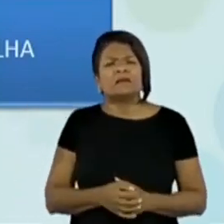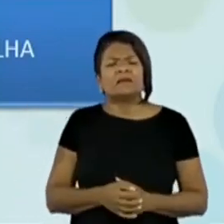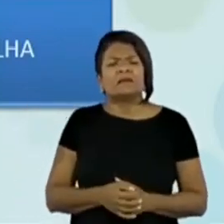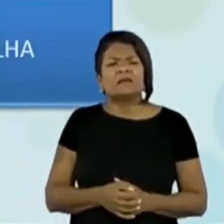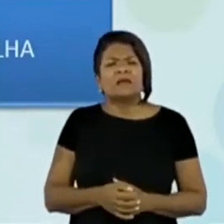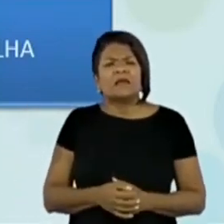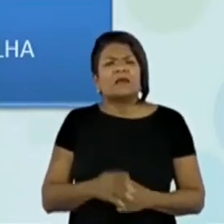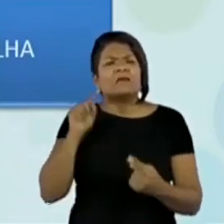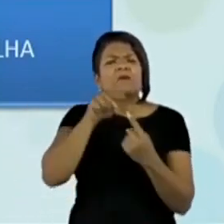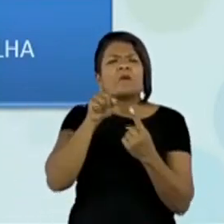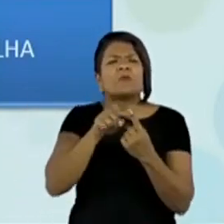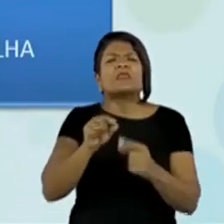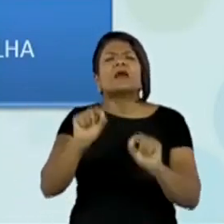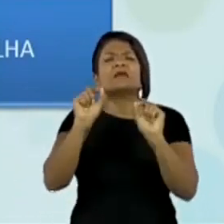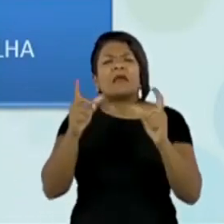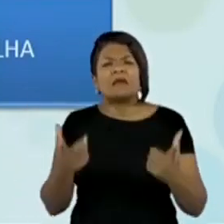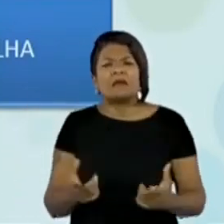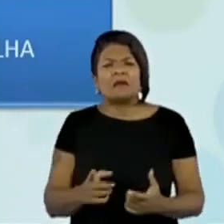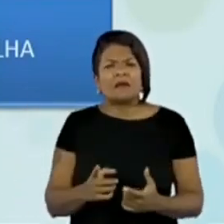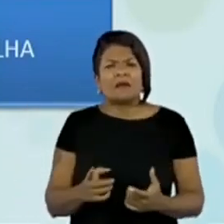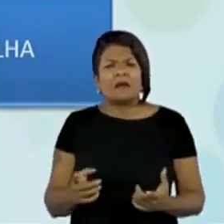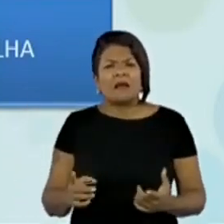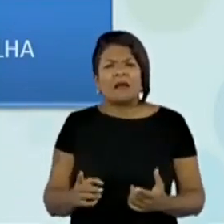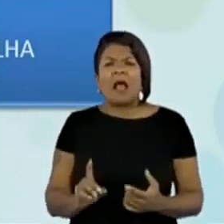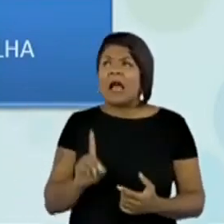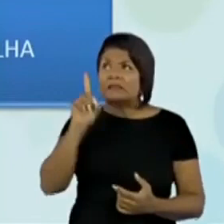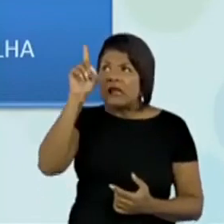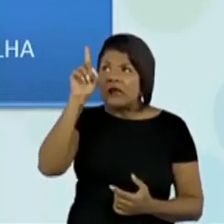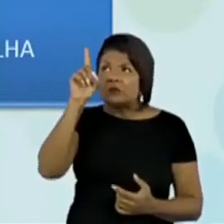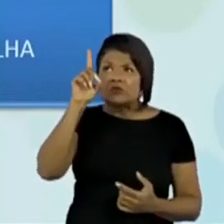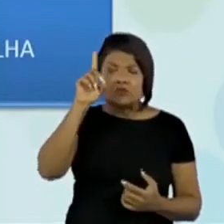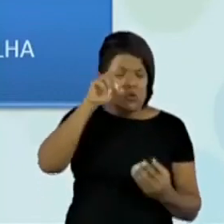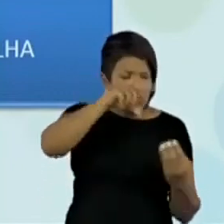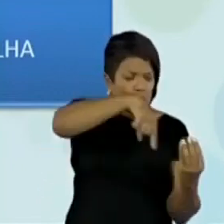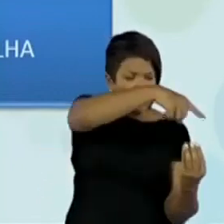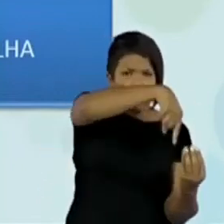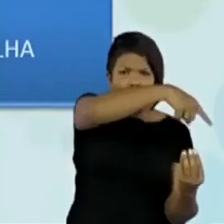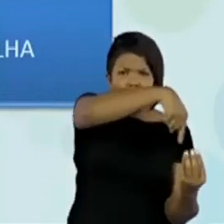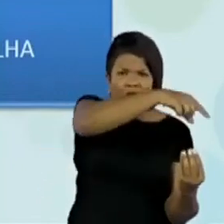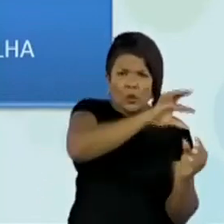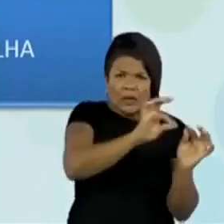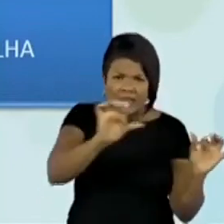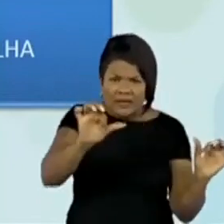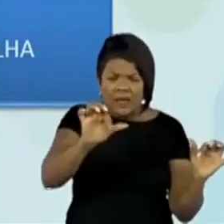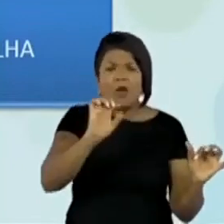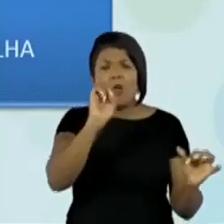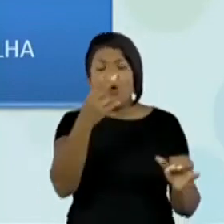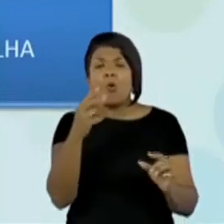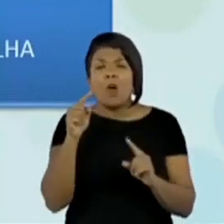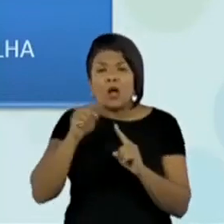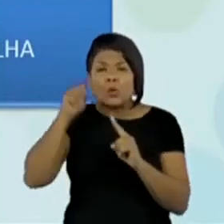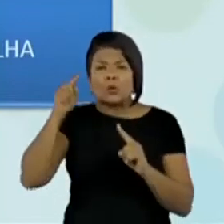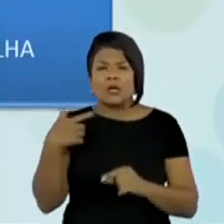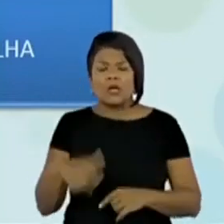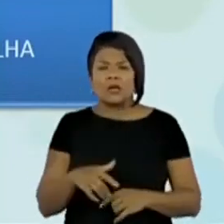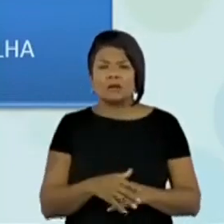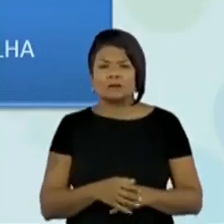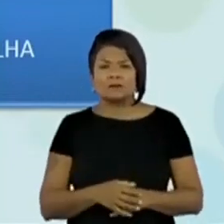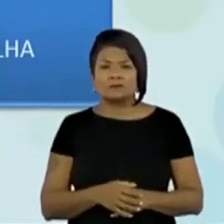Está se referindo a quem? A Deus, ao novelo de linha ou à agulha? E aí? Um segundinho para responder. Vai lá.